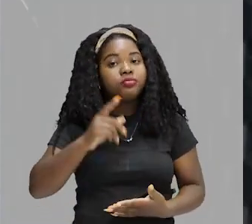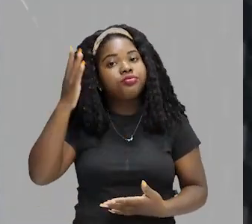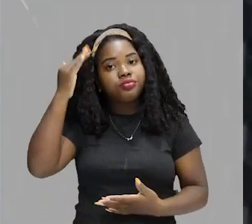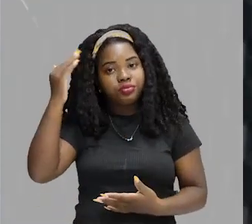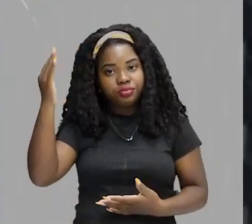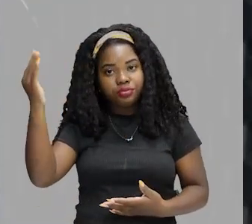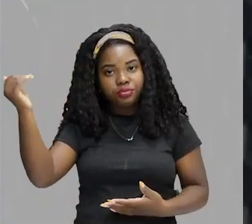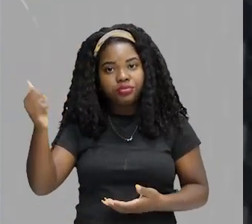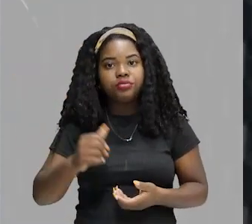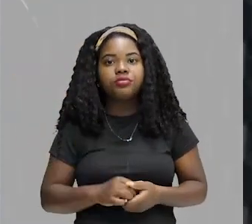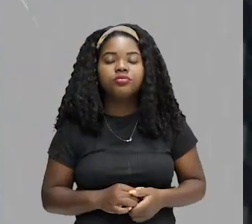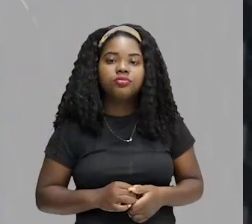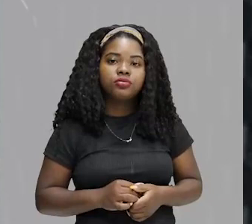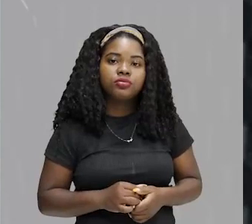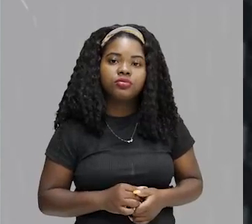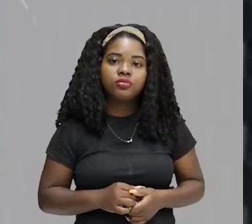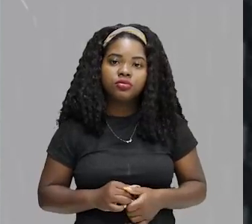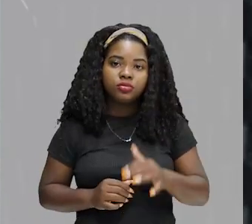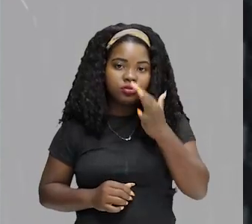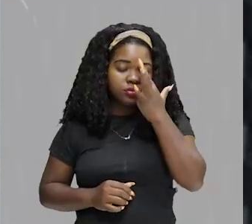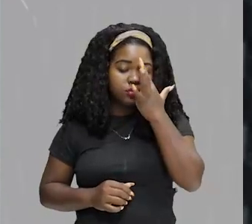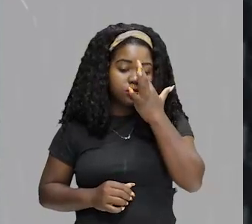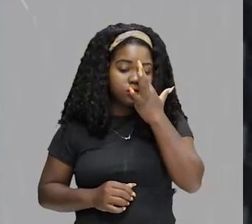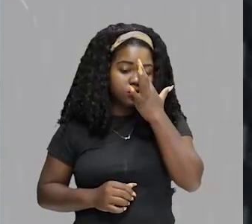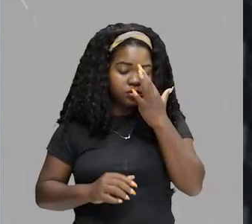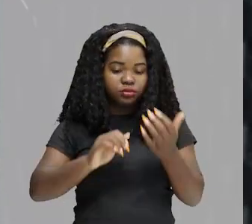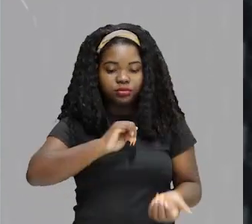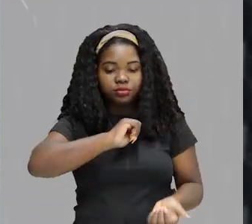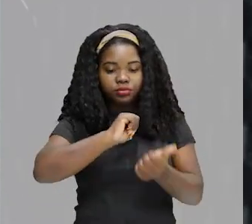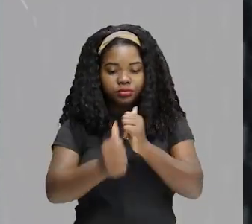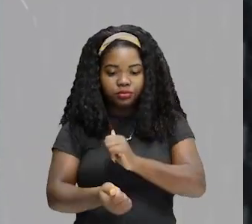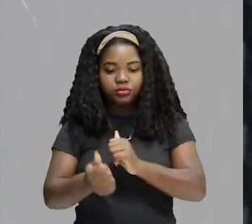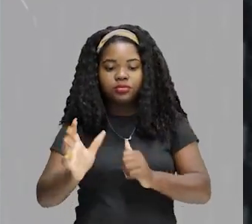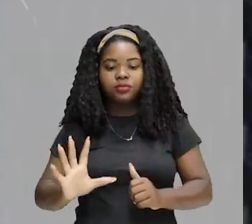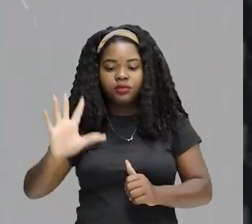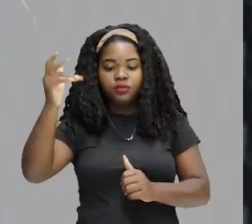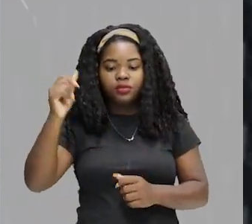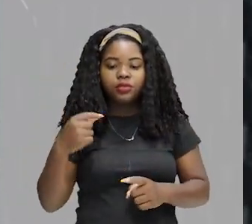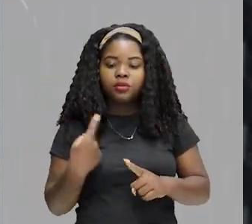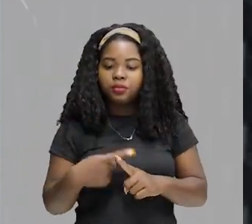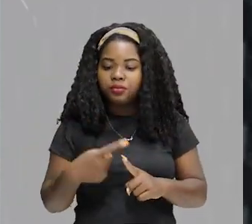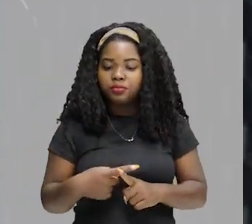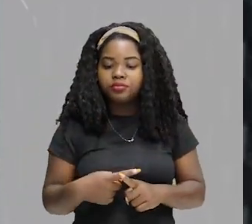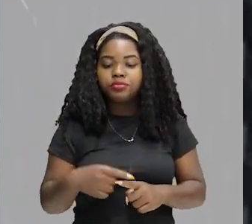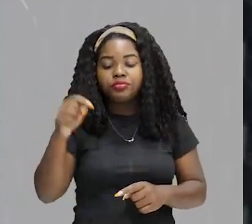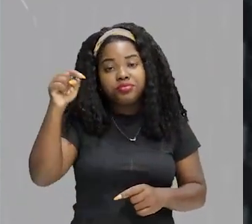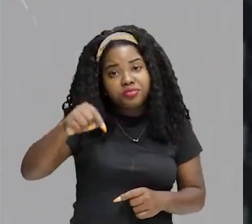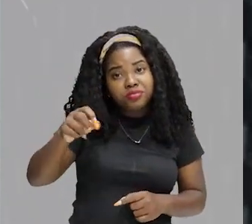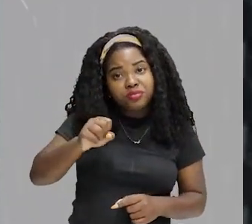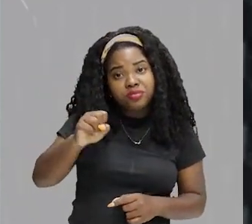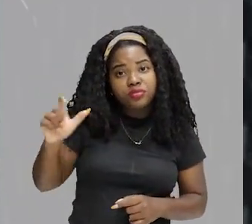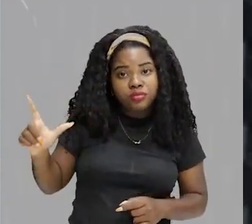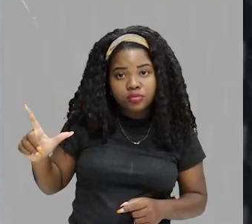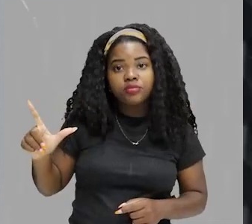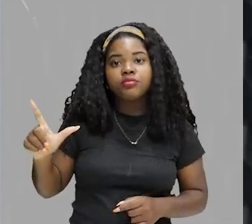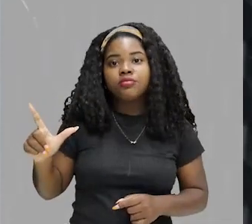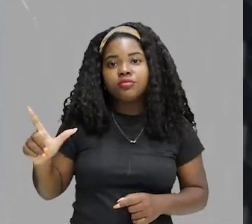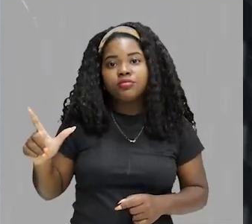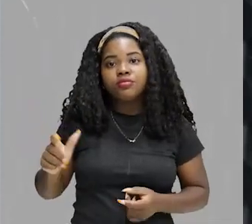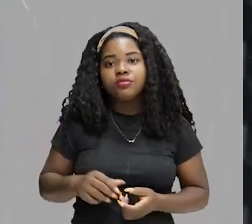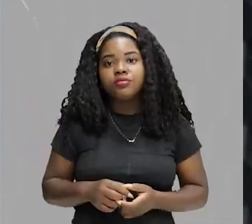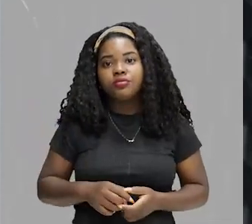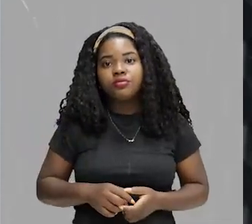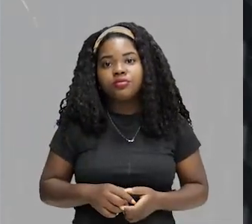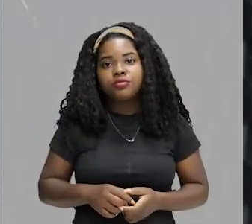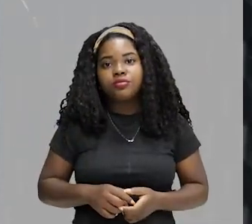referência. Então o esporte ele acaba aqui acontecendo. Ele é local, ele é daqui de São Luís, ele é dali da região